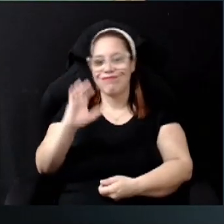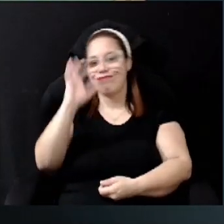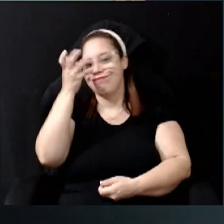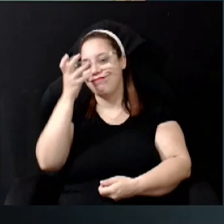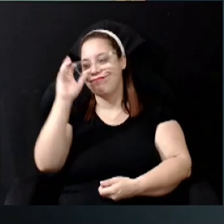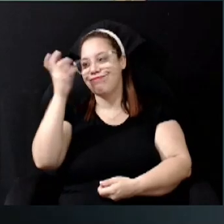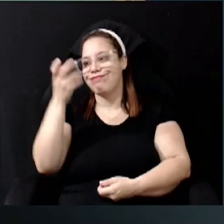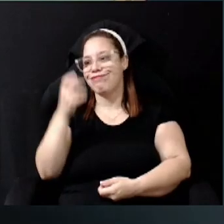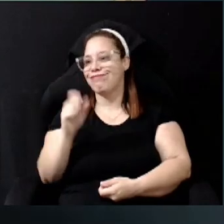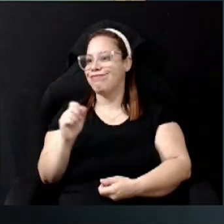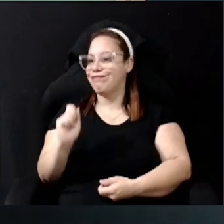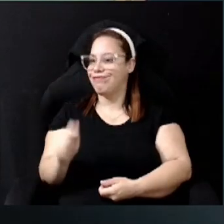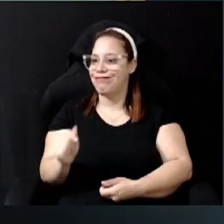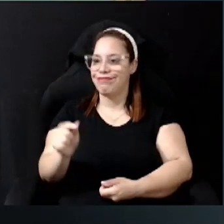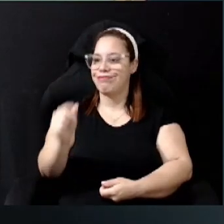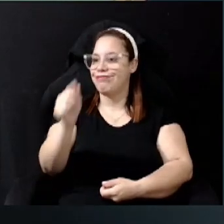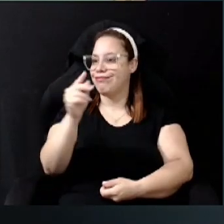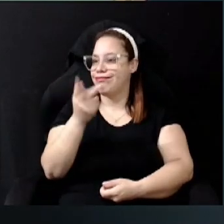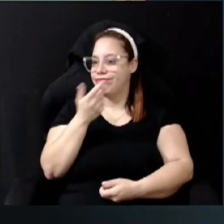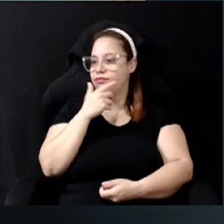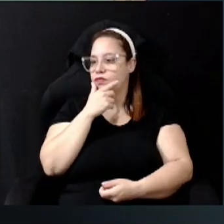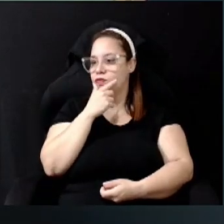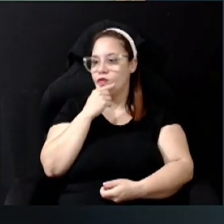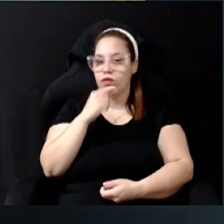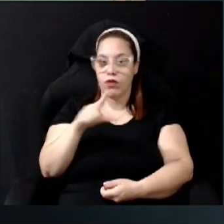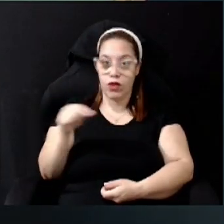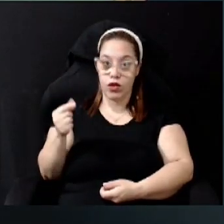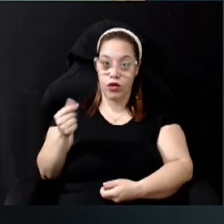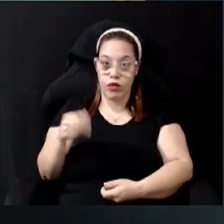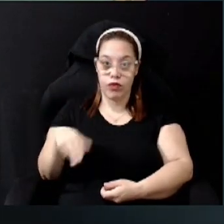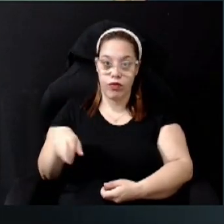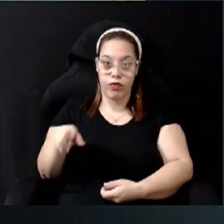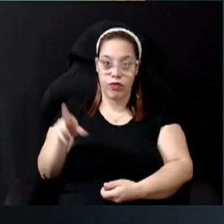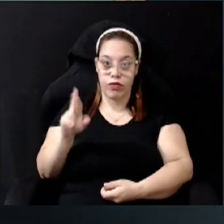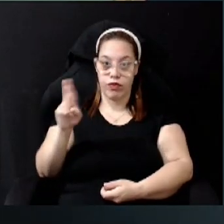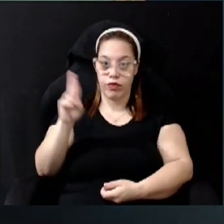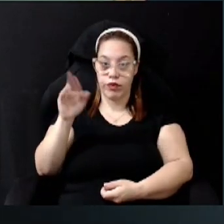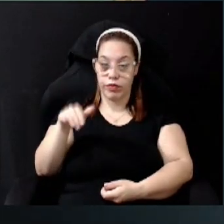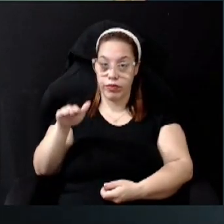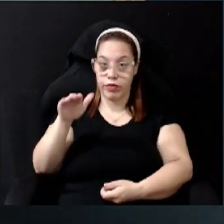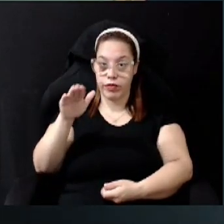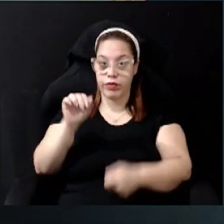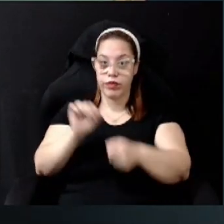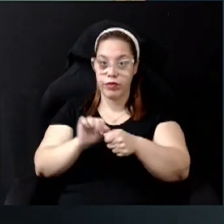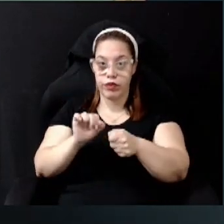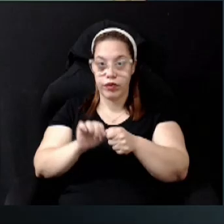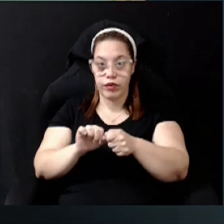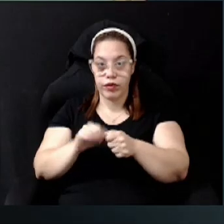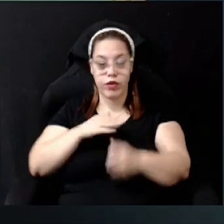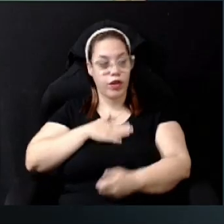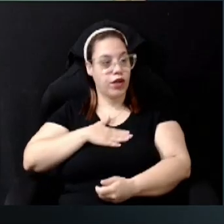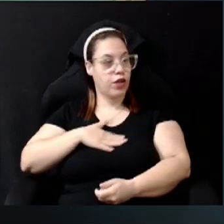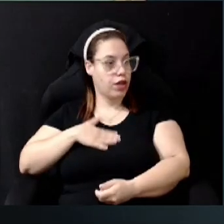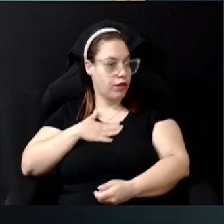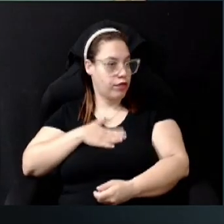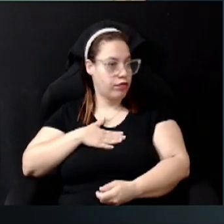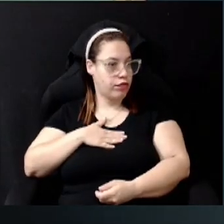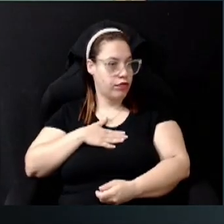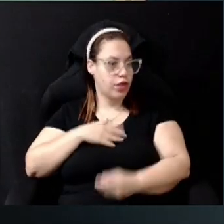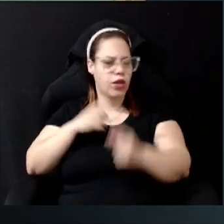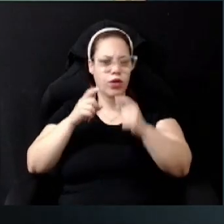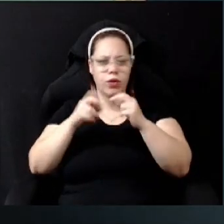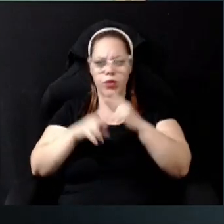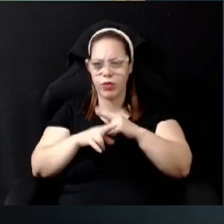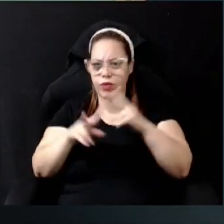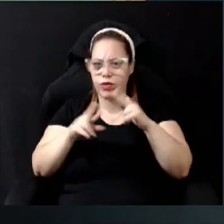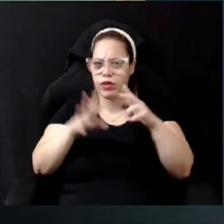eu conseguiria, sim, tirar uma renda, ter uma renda daquilo e fazer uma coisa que eu sempre gostei, embora muito diferente daquilo que eu tinha aprendido